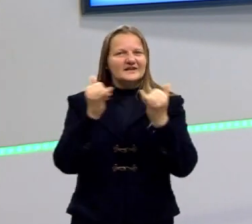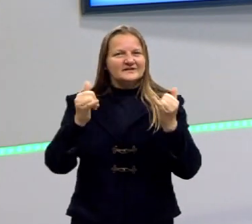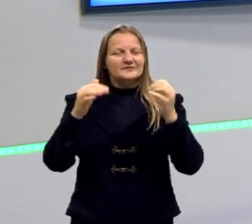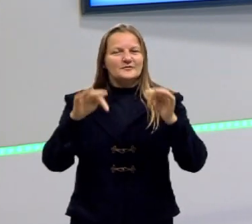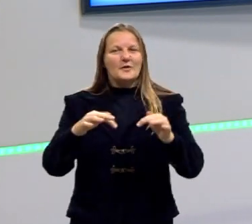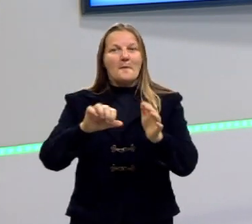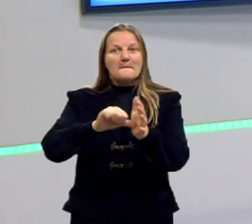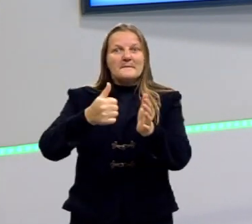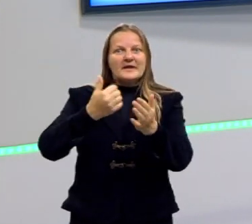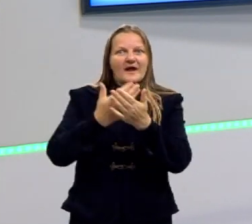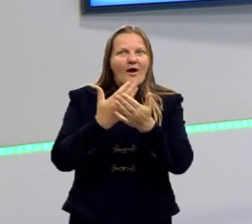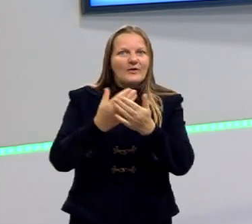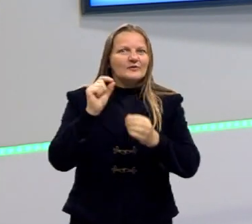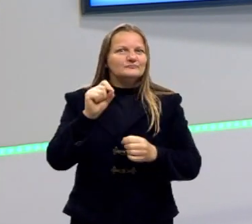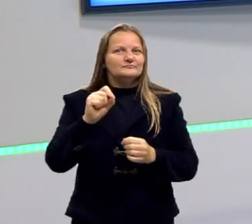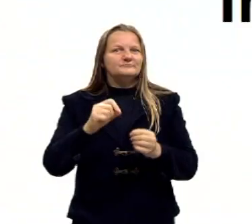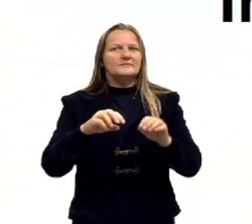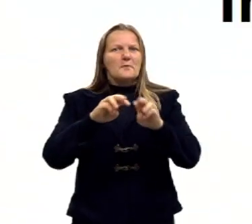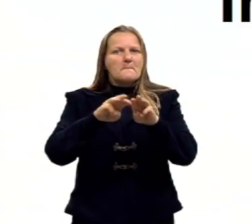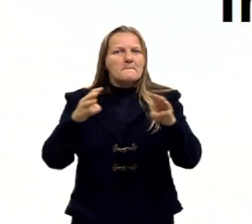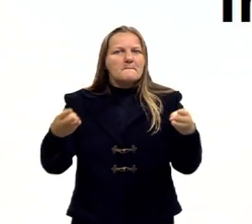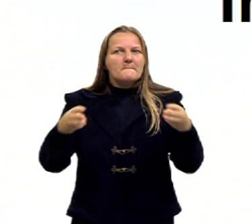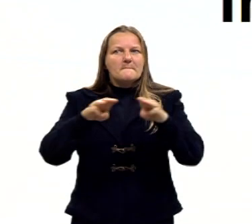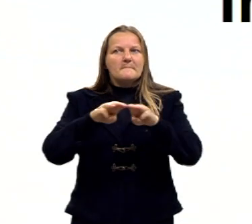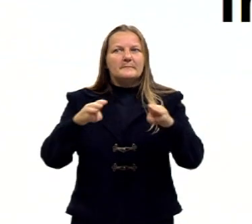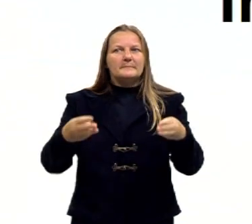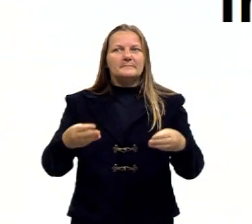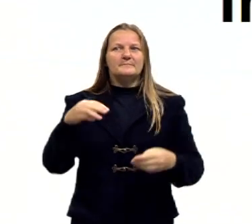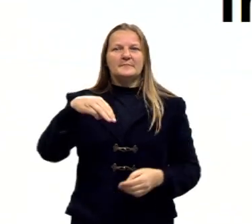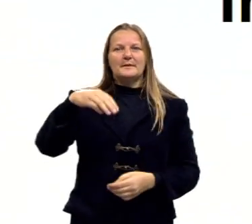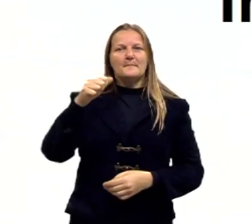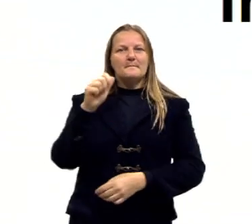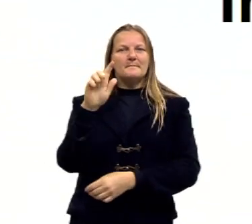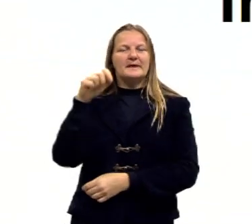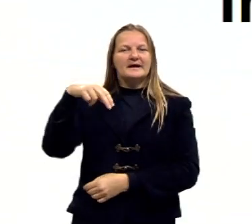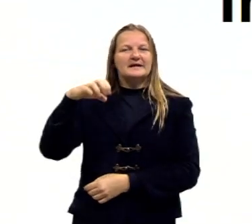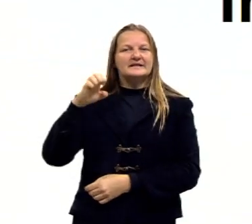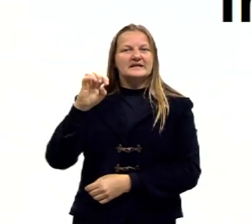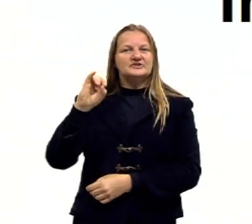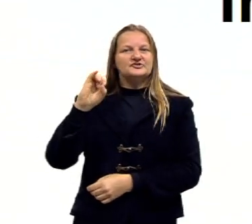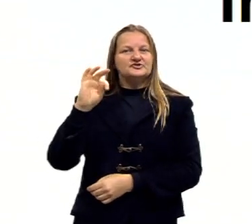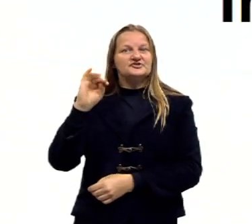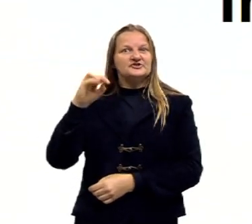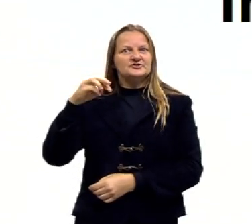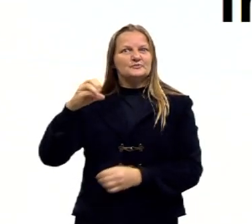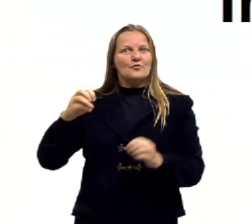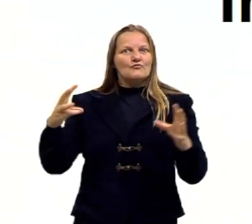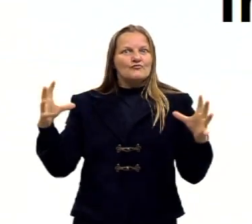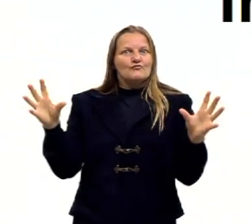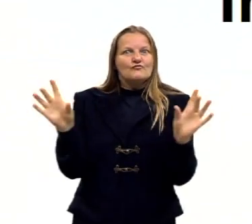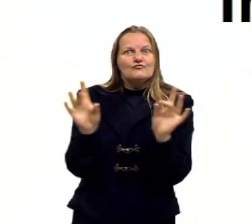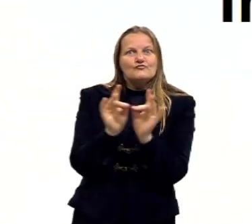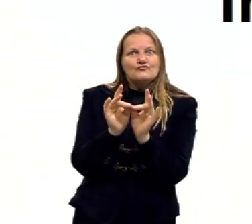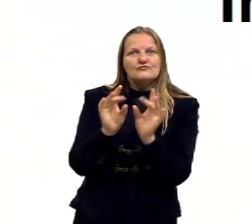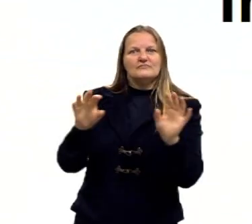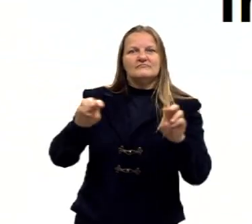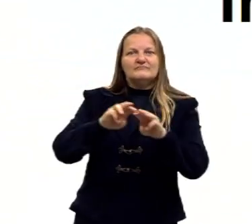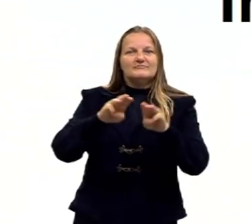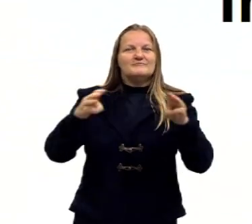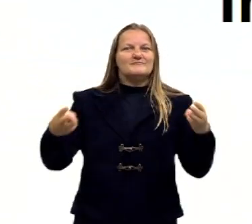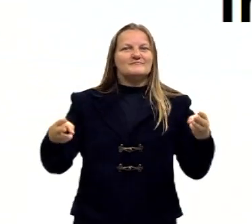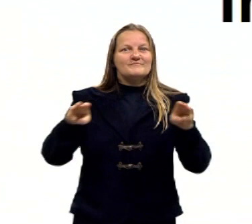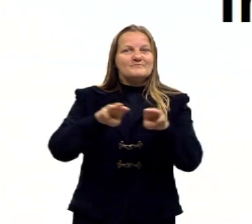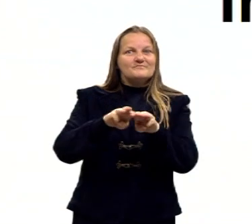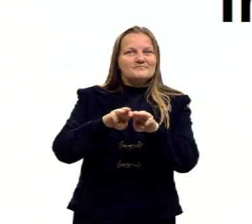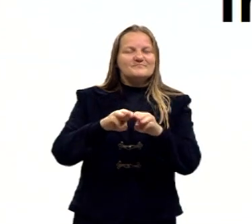hoje vai ser a nossa primeira aula sobre magnetismo então uma breve introdução a esse assunto a gente vai fazer hoje e